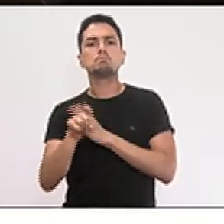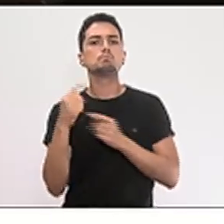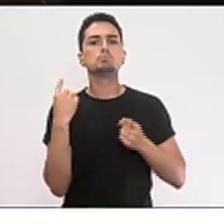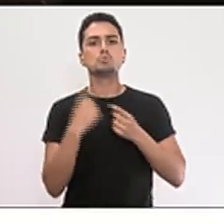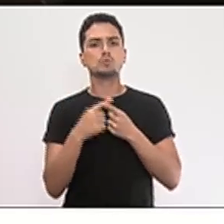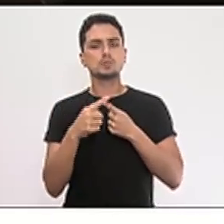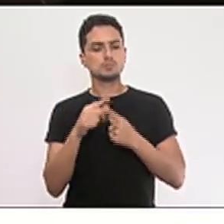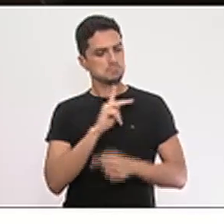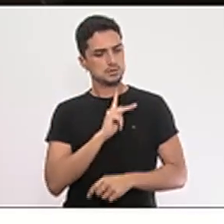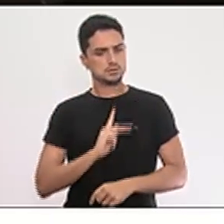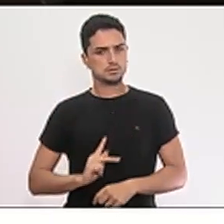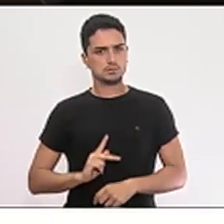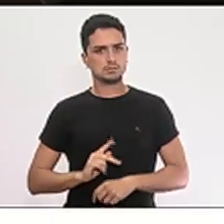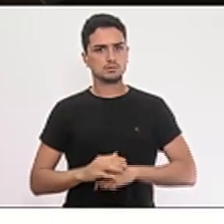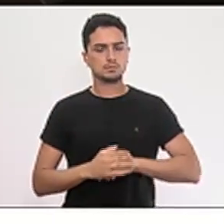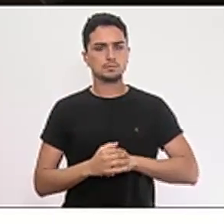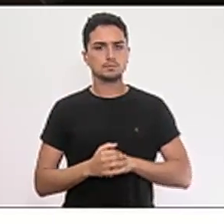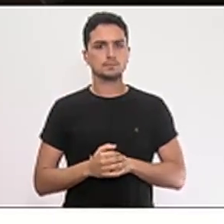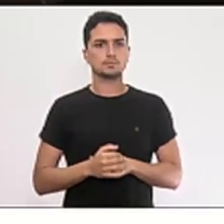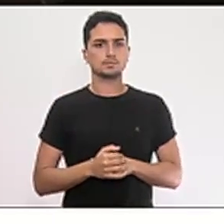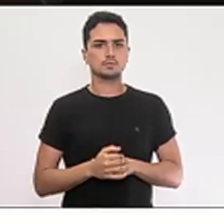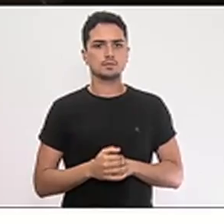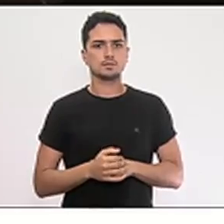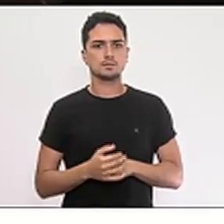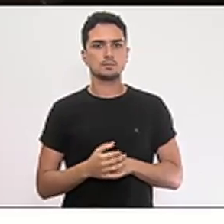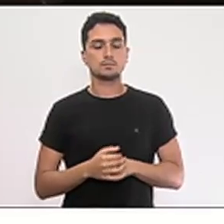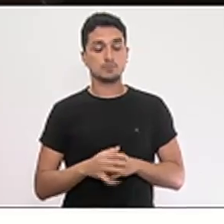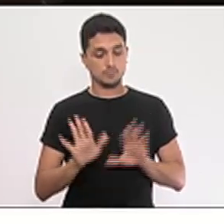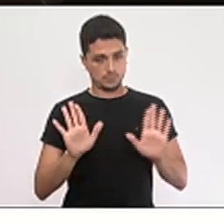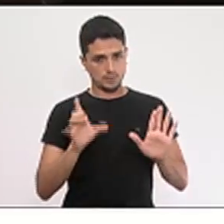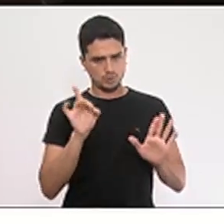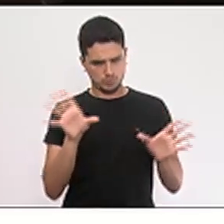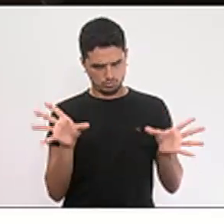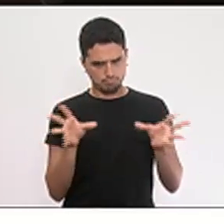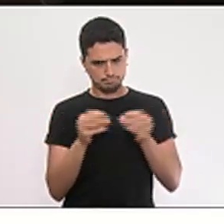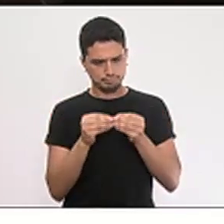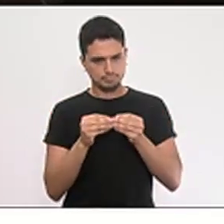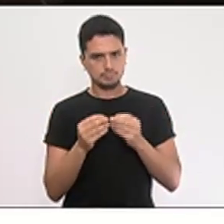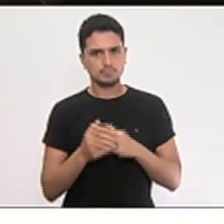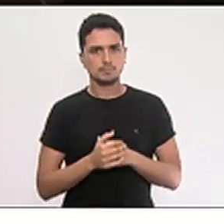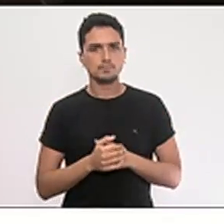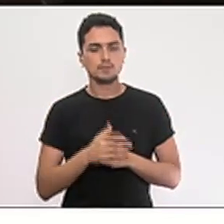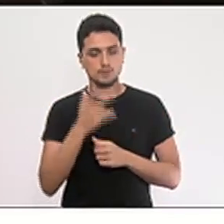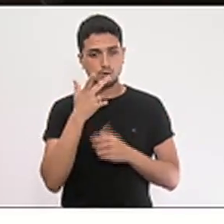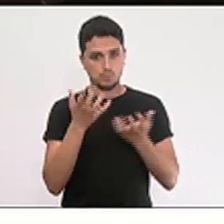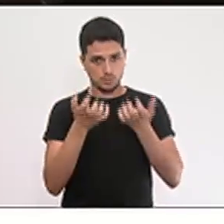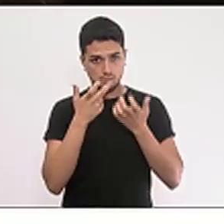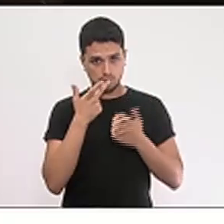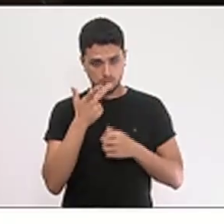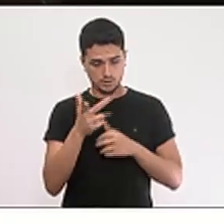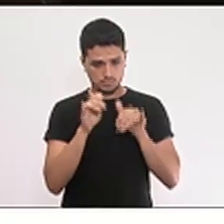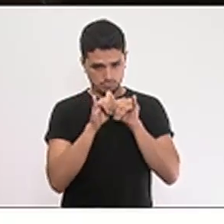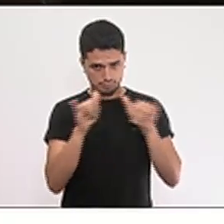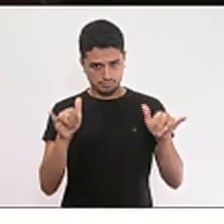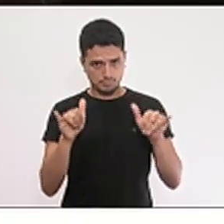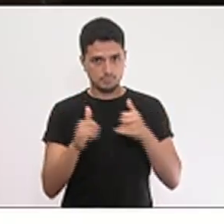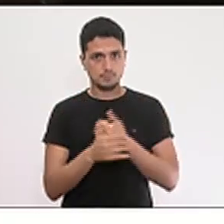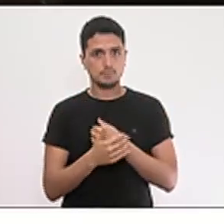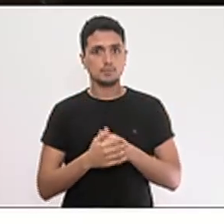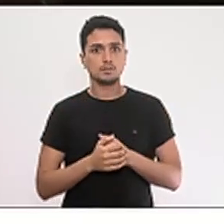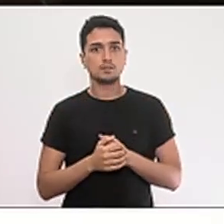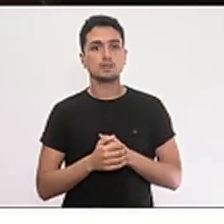Mais ainda, sendo breve, não podendo falar o que eu gostaria de falar, quero apenas dizer